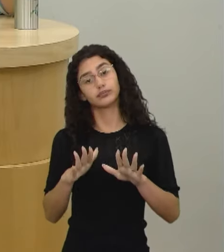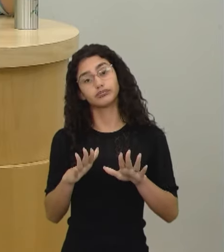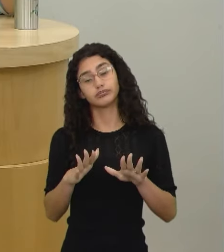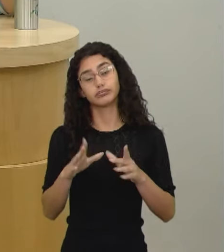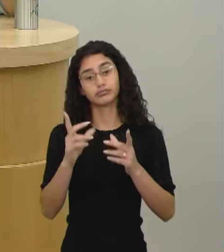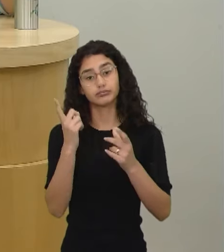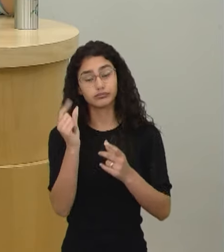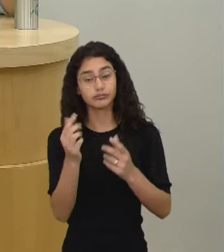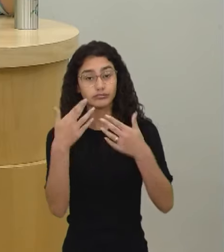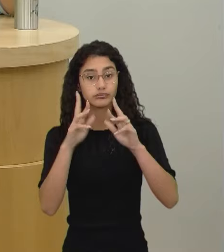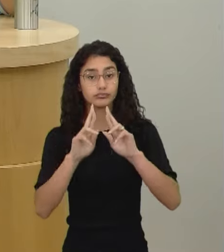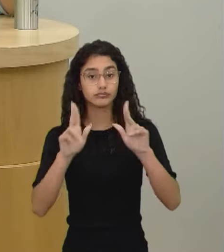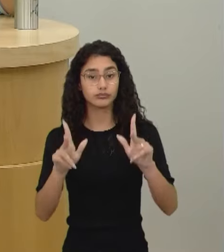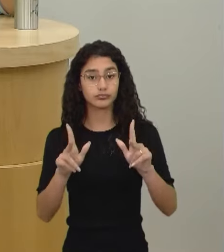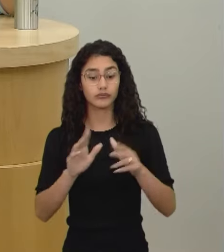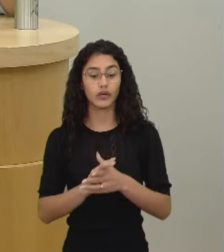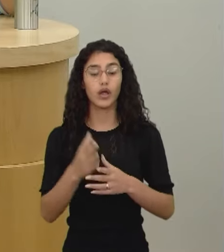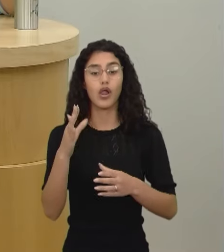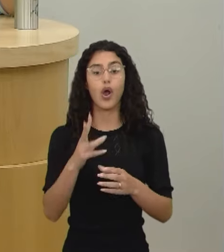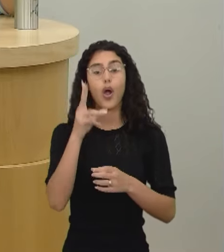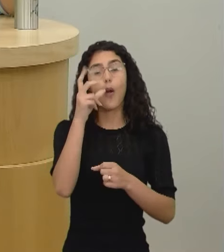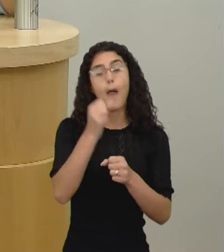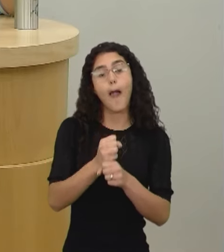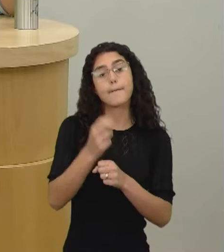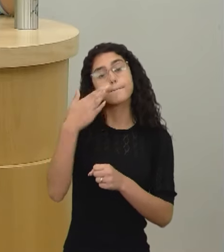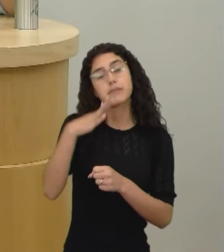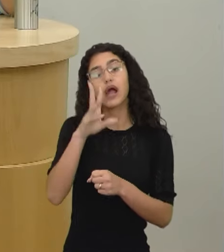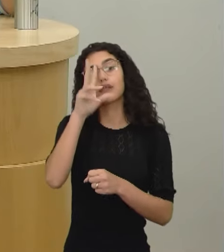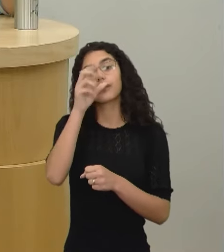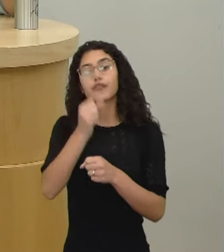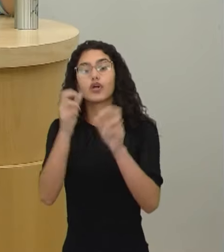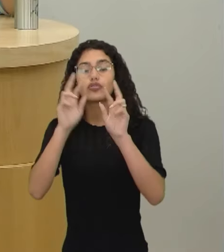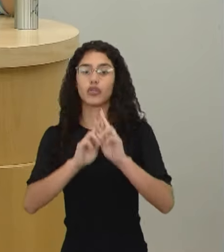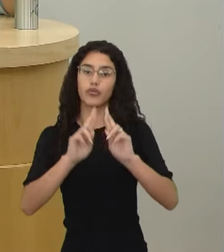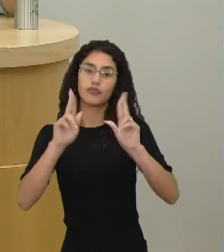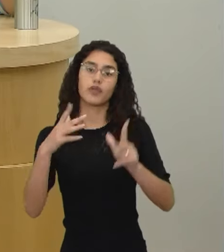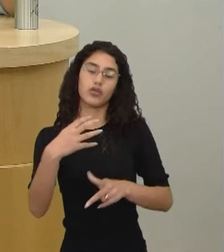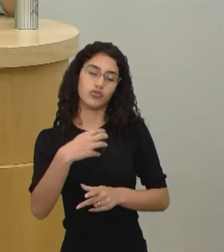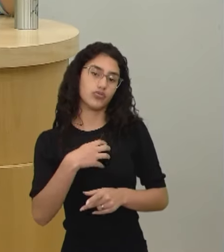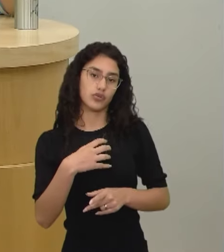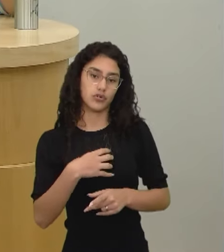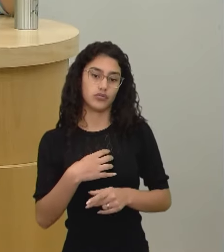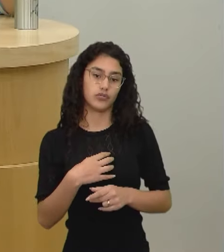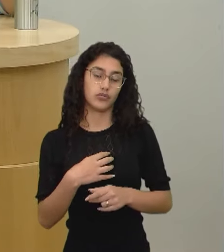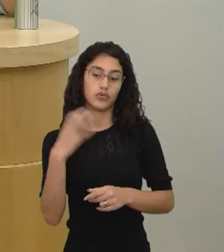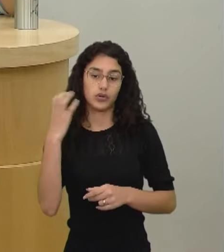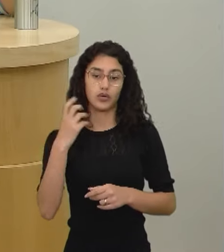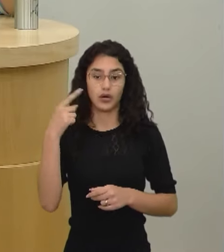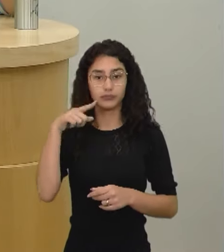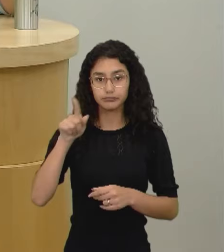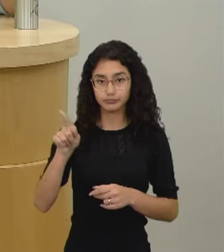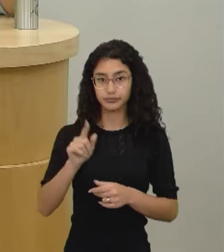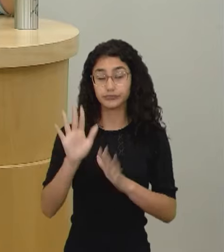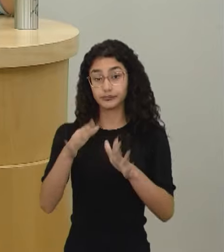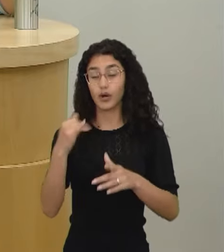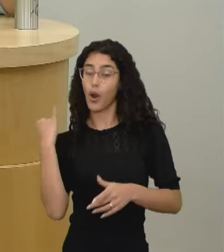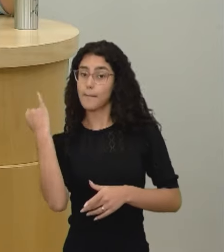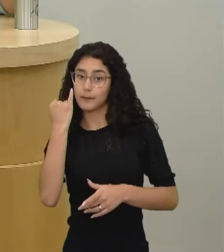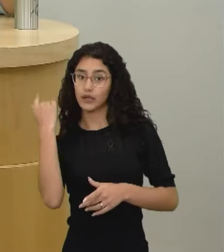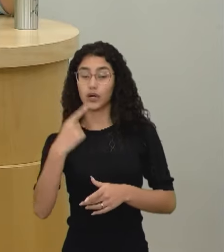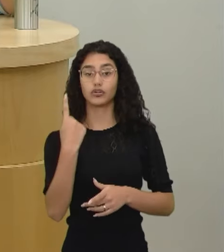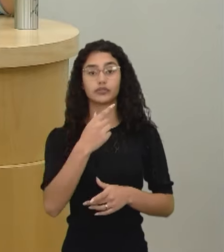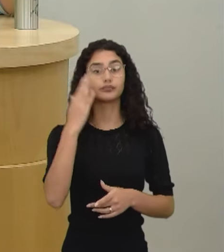lugar. Se ele é muito pesado, eu tenho que colocar mais força. E no outro sentido, né? No sentido que eu quero que ele vá. Então, é importante a